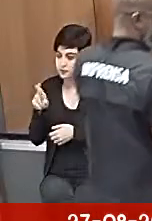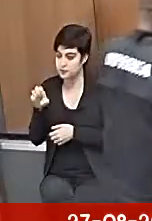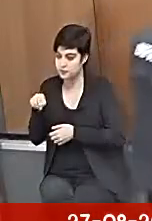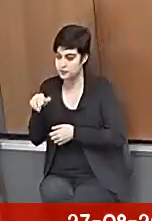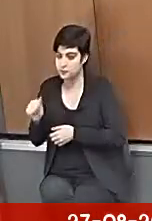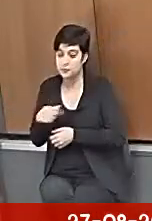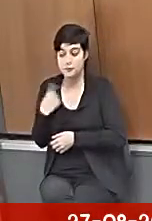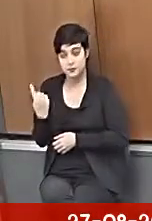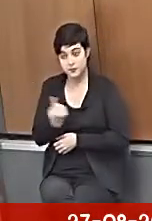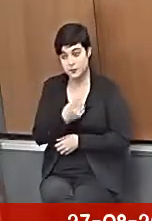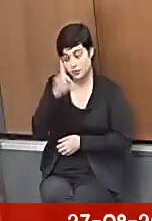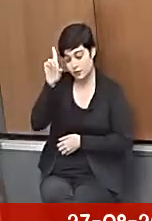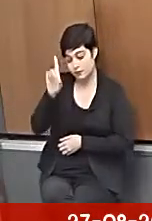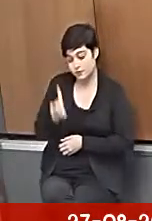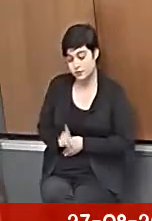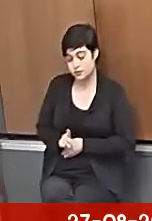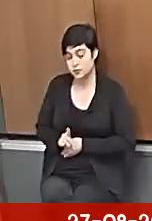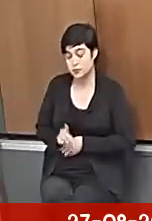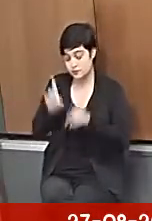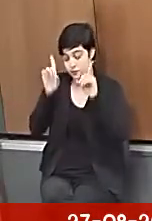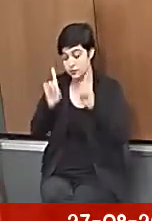marcamos um dia